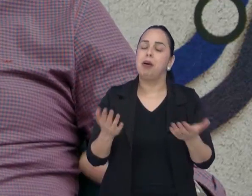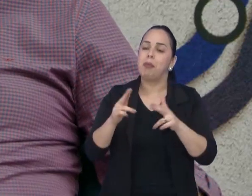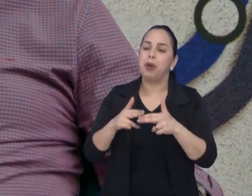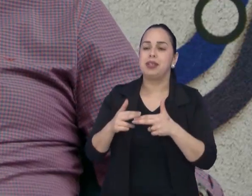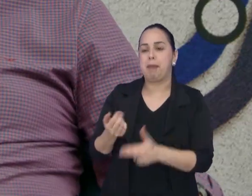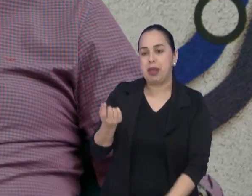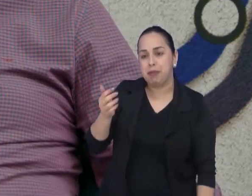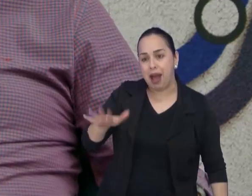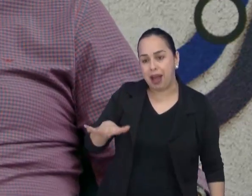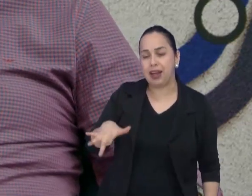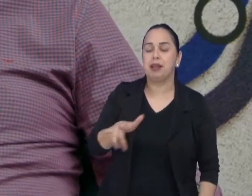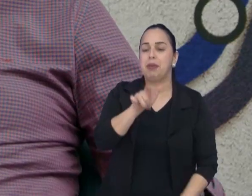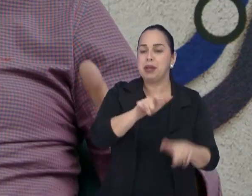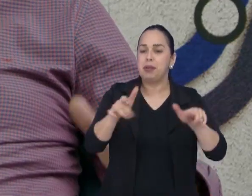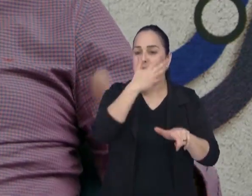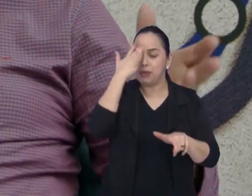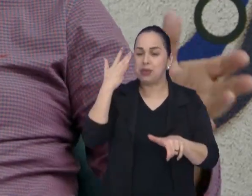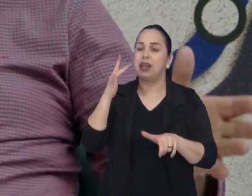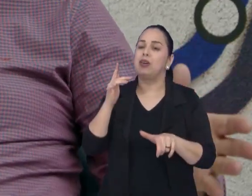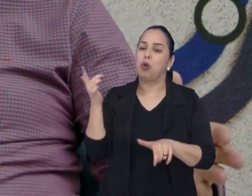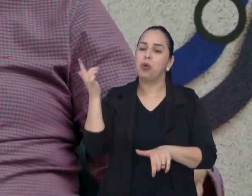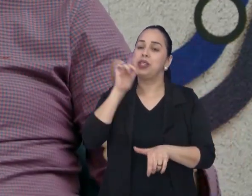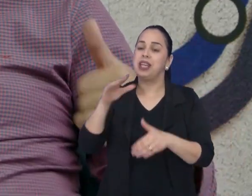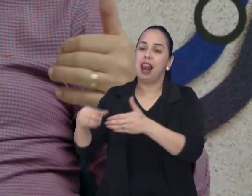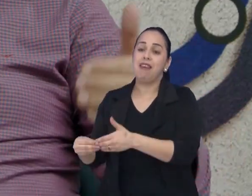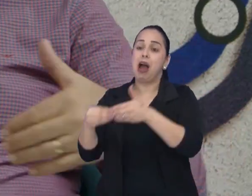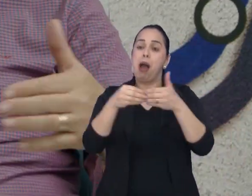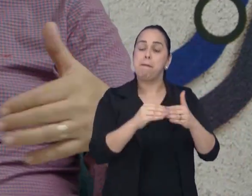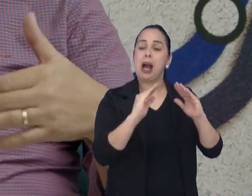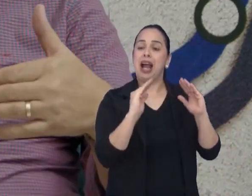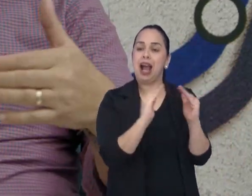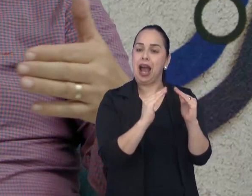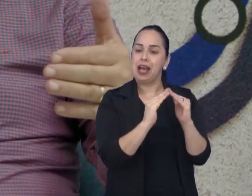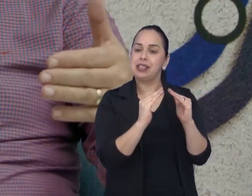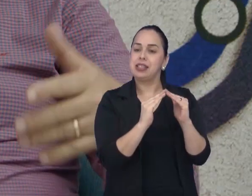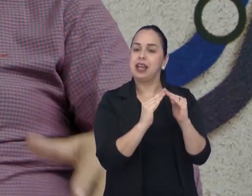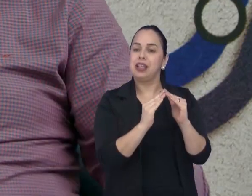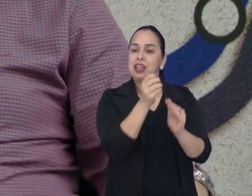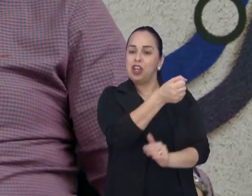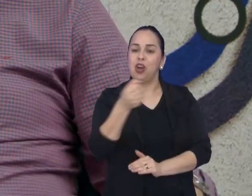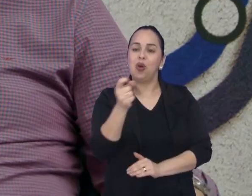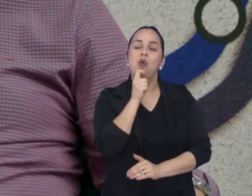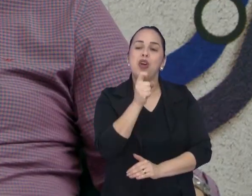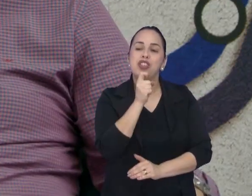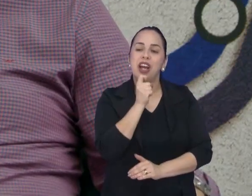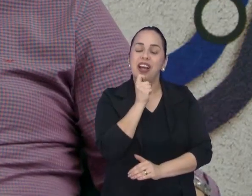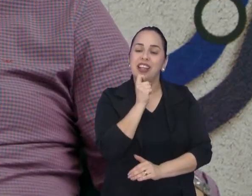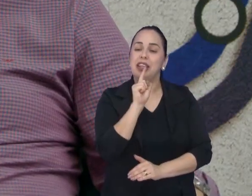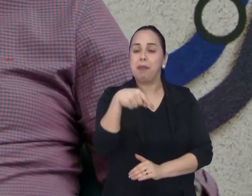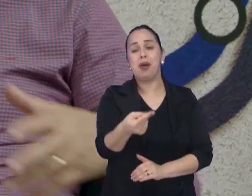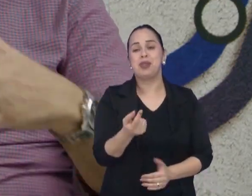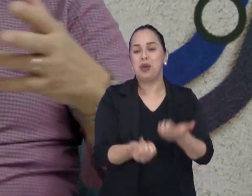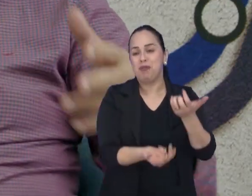melhor, né, para que as pessoas possam até levar, congelar, né, para que tenham um período maior do ano para